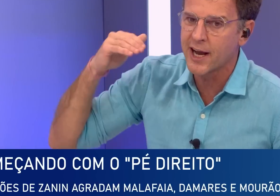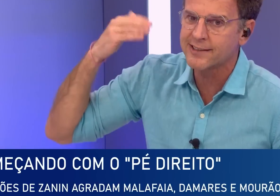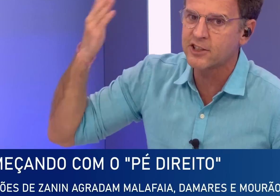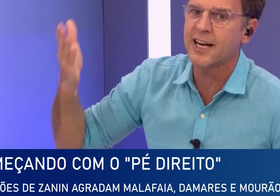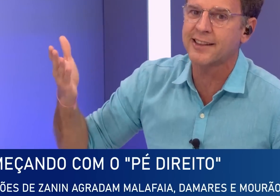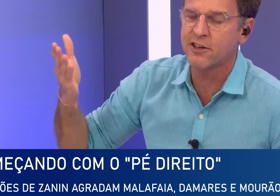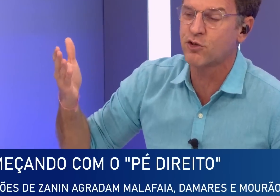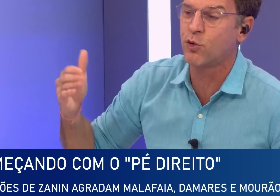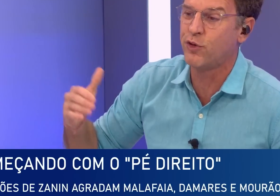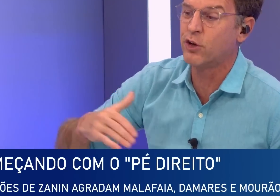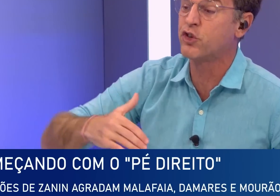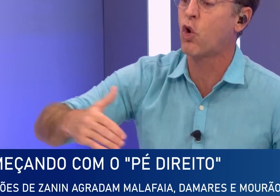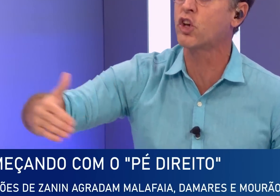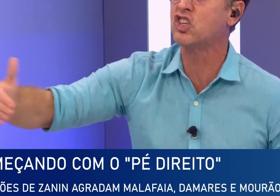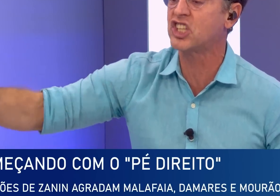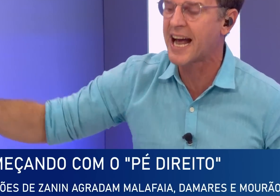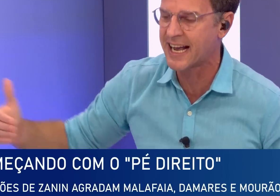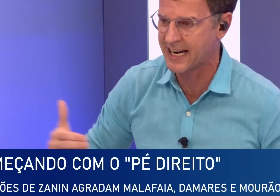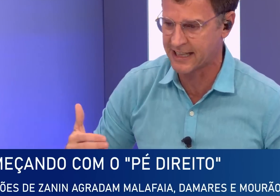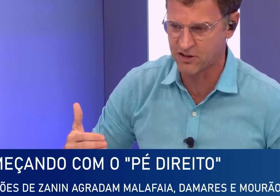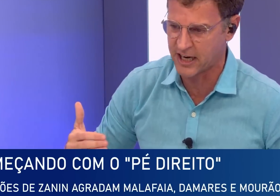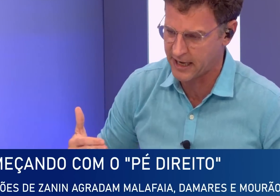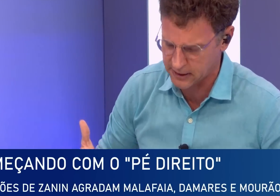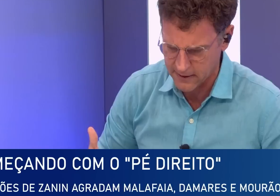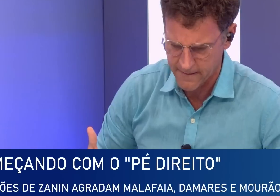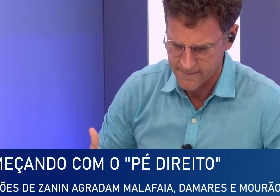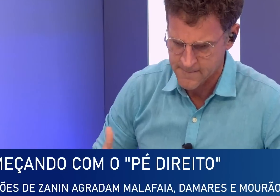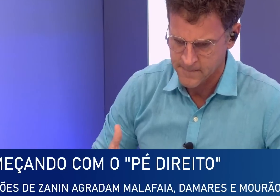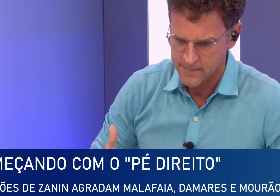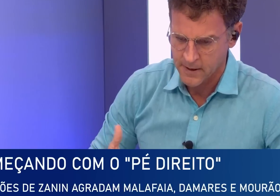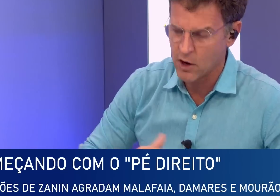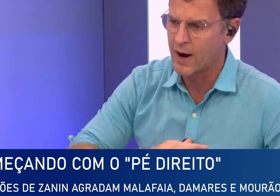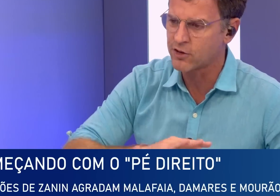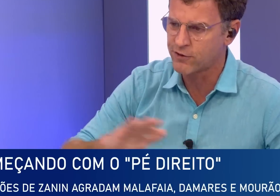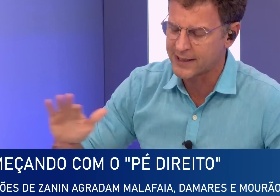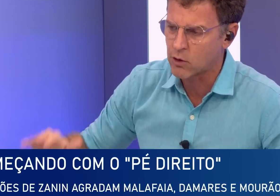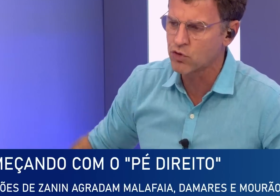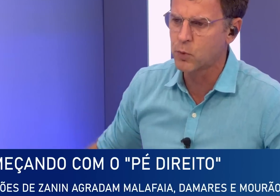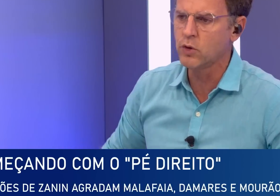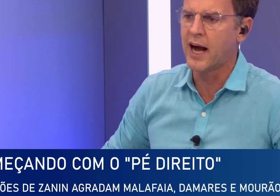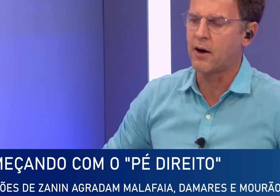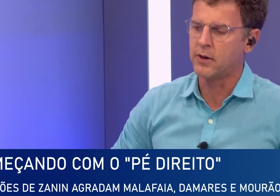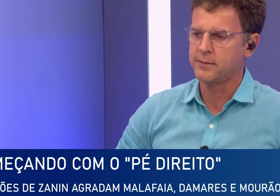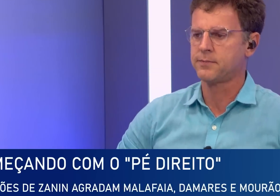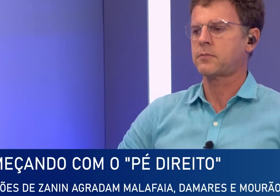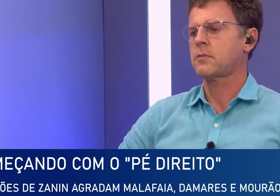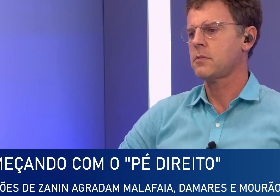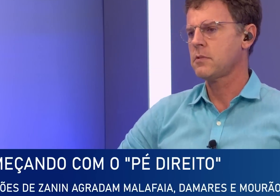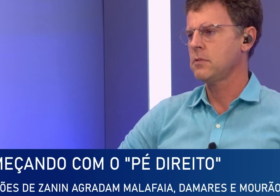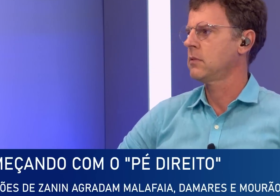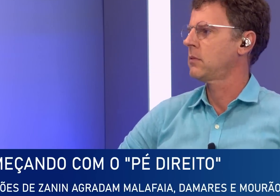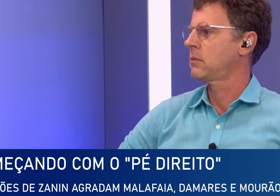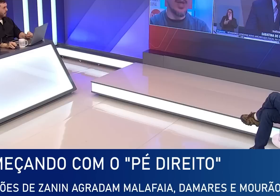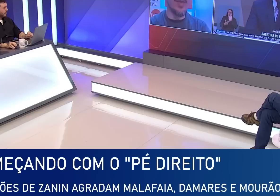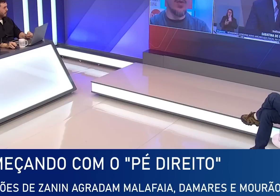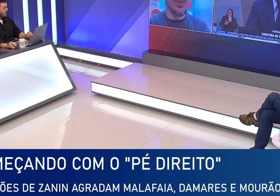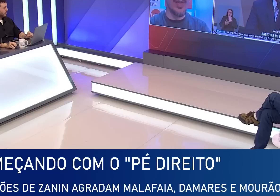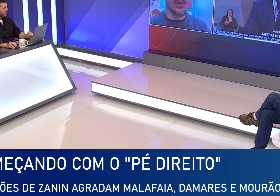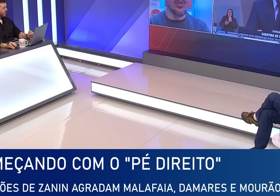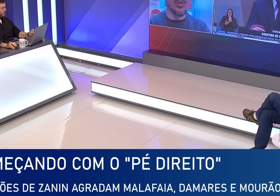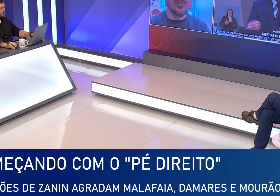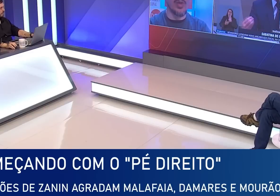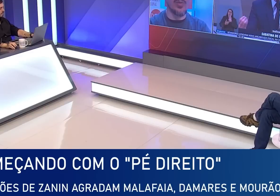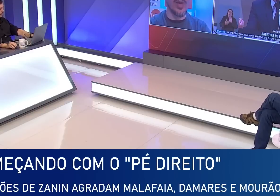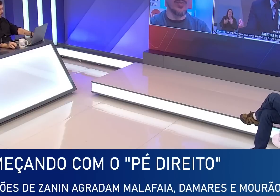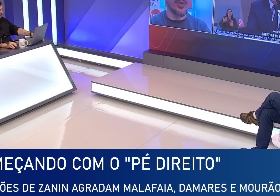se for essa estratégia de governo de conquistar a galera da direita, eu acho que vai dar com os burros na água. Sabe o que vai acontecer, Edu,